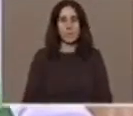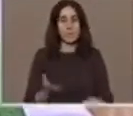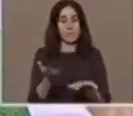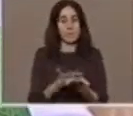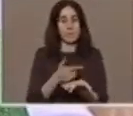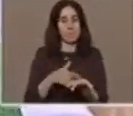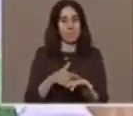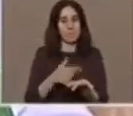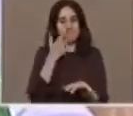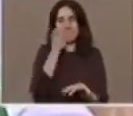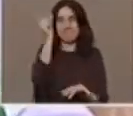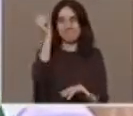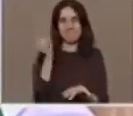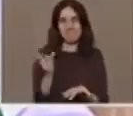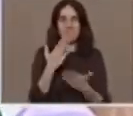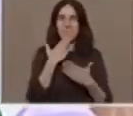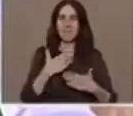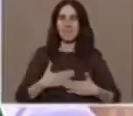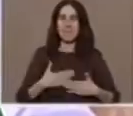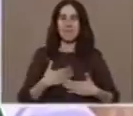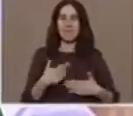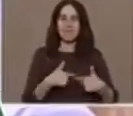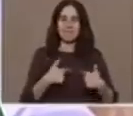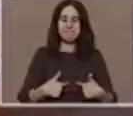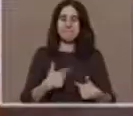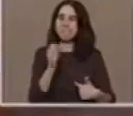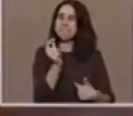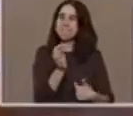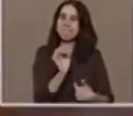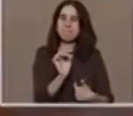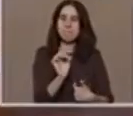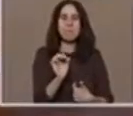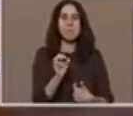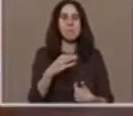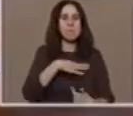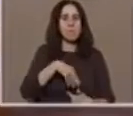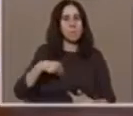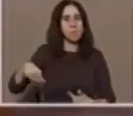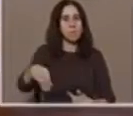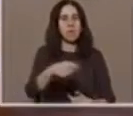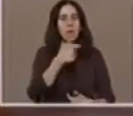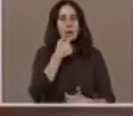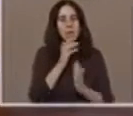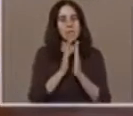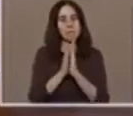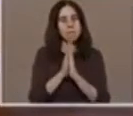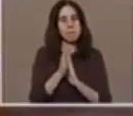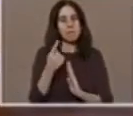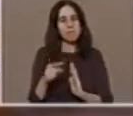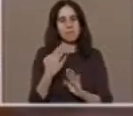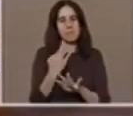oferecido generosa e gratuitamente em qualquer parte do mundo, sempre que celebramos o Santíssimo Sacramento da